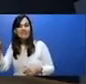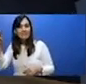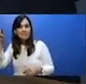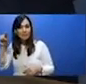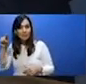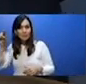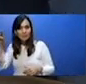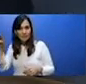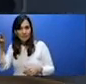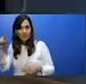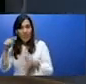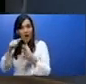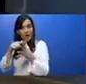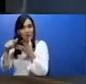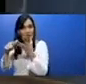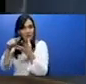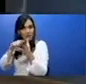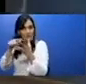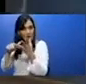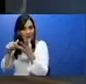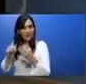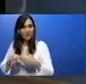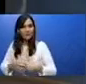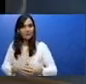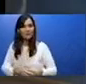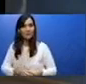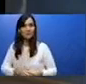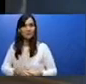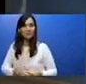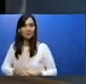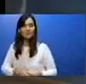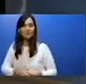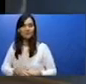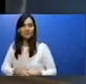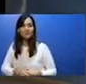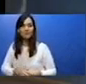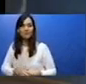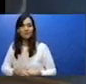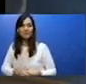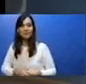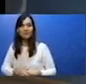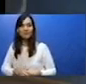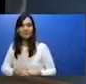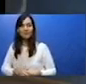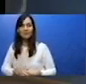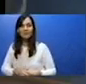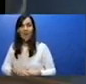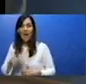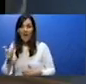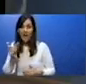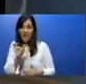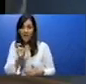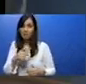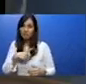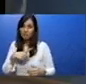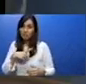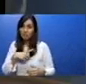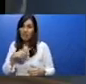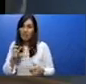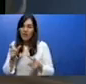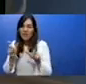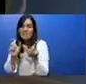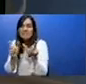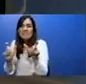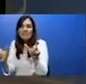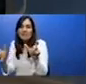a vogal da sílaba destacada, ó. Cada palavrinha tem uma sílaba que eles colocaram em negrito. Pega o